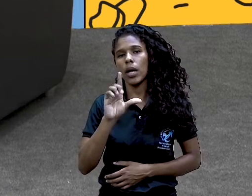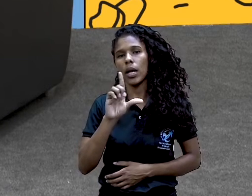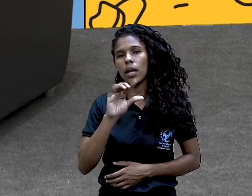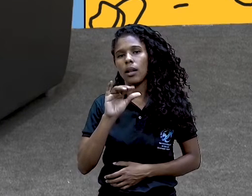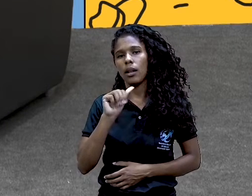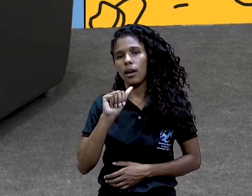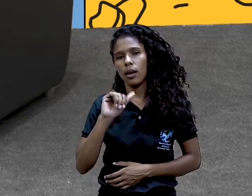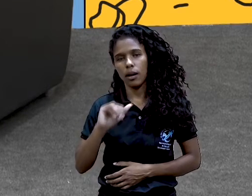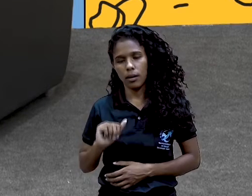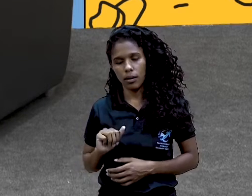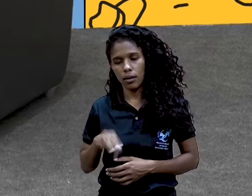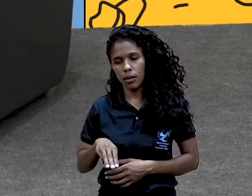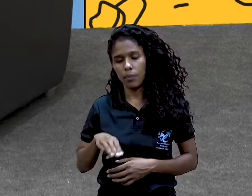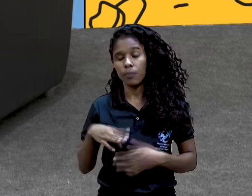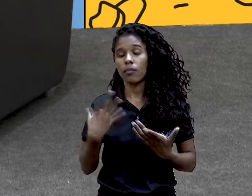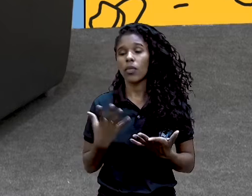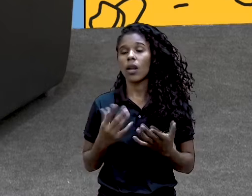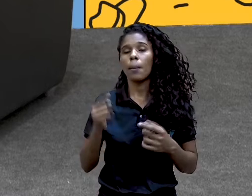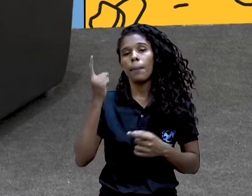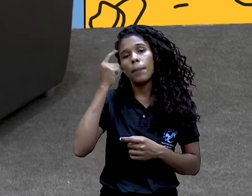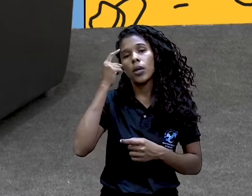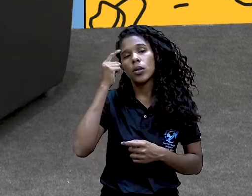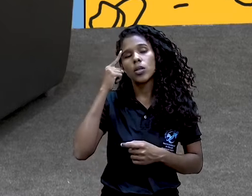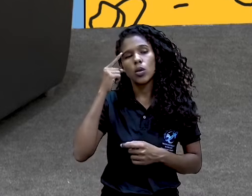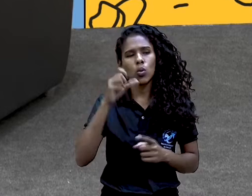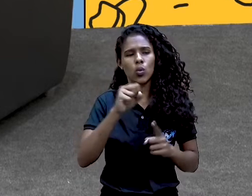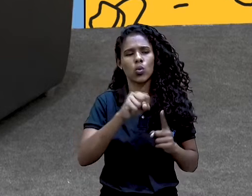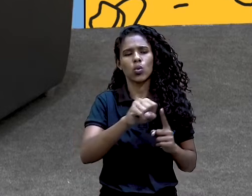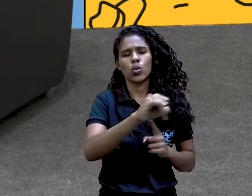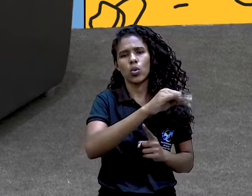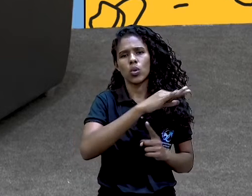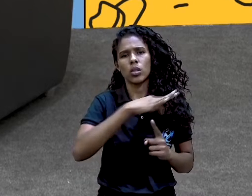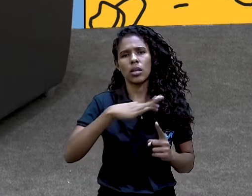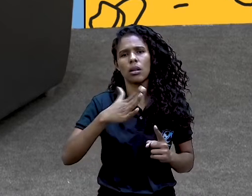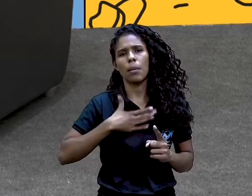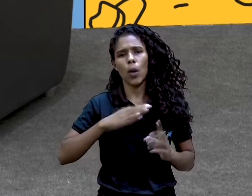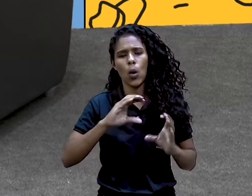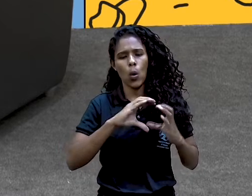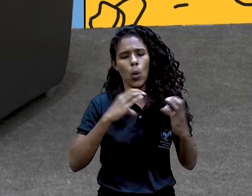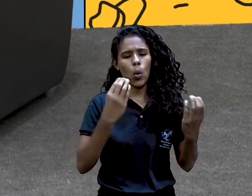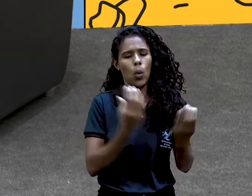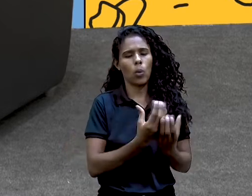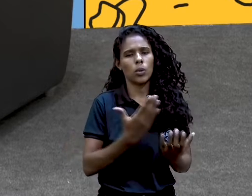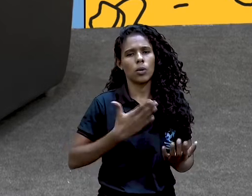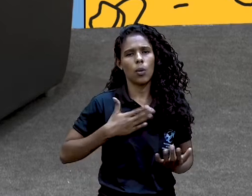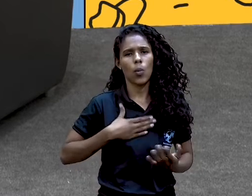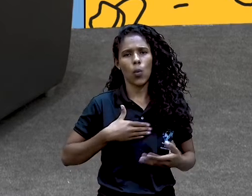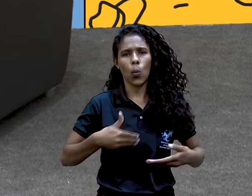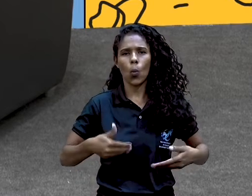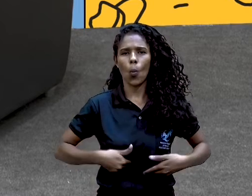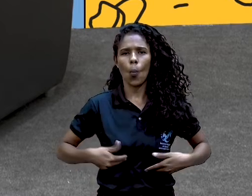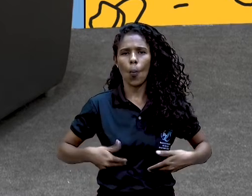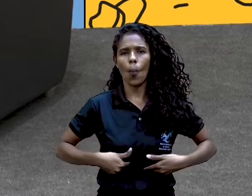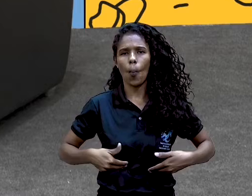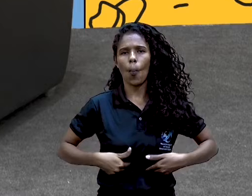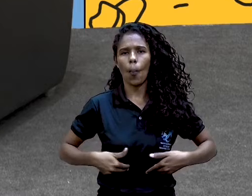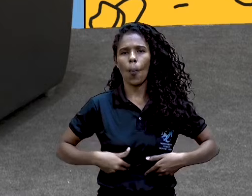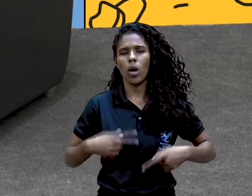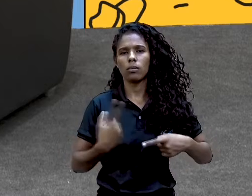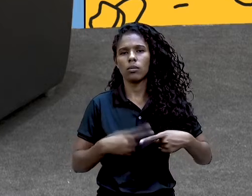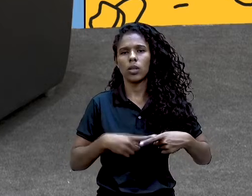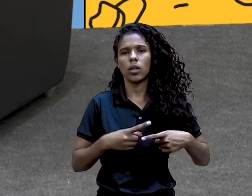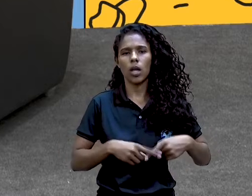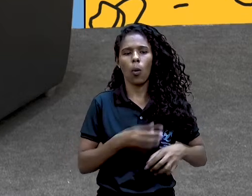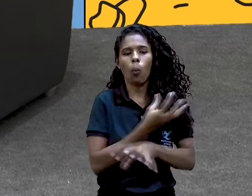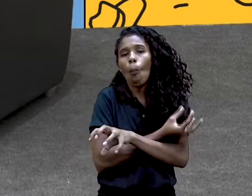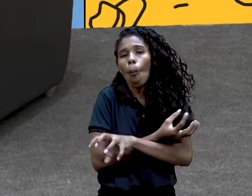minha sociedade, do meu pai, da minha mãe, que estava passando fome por conta da seca. Então, o que o William fez? Ele não podia nem ir à escola direito,